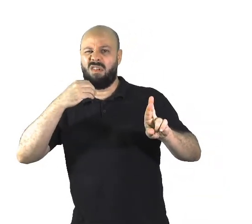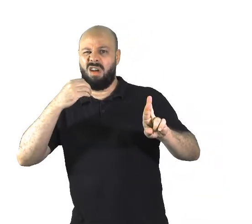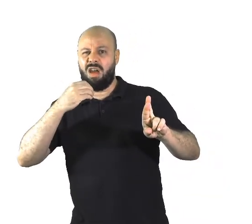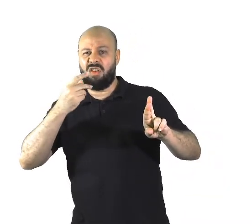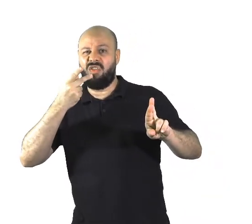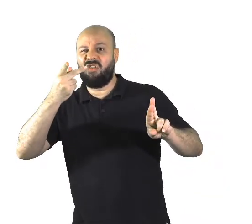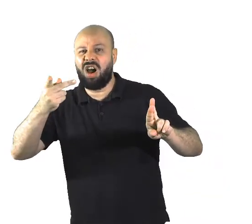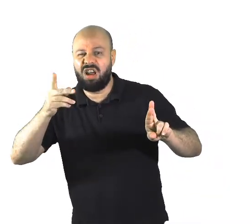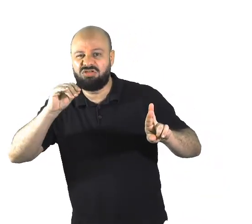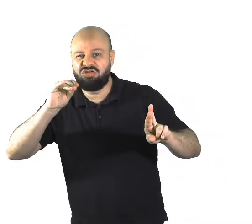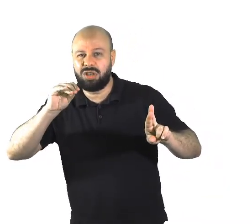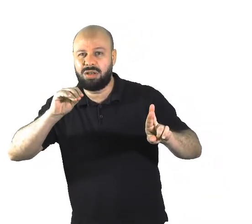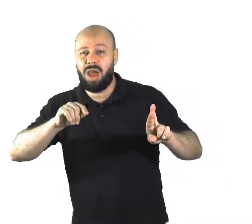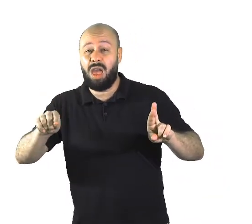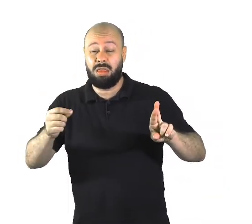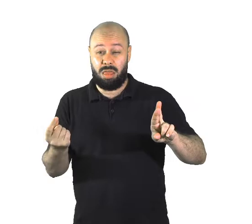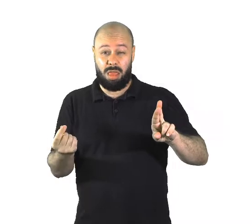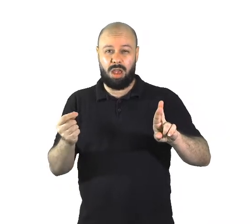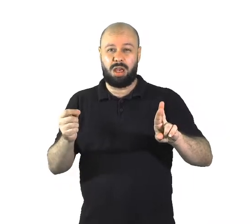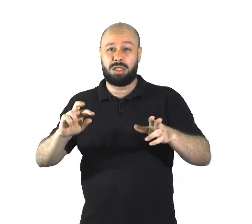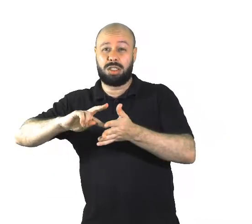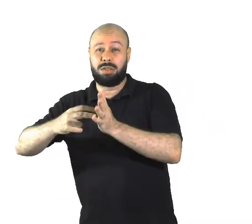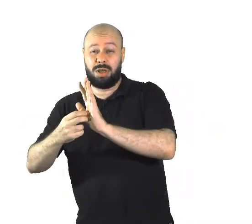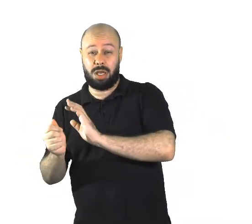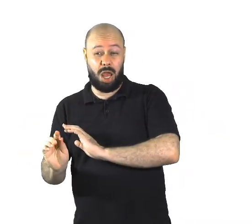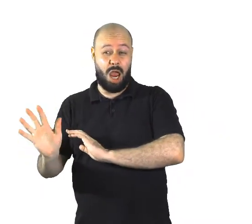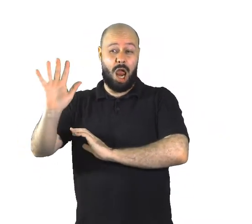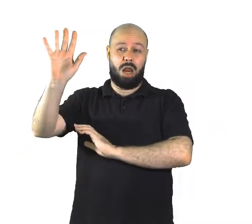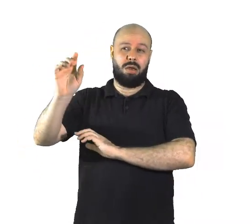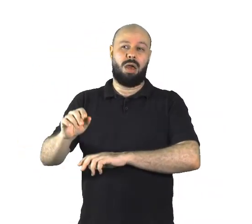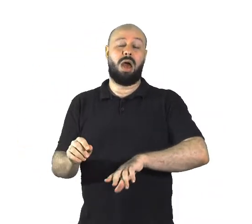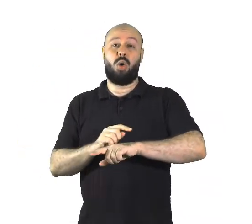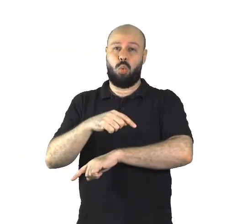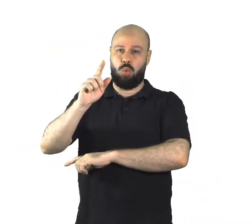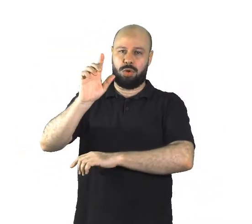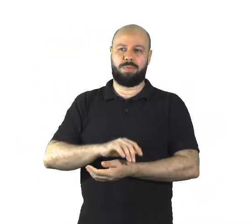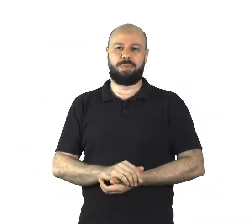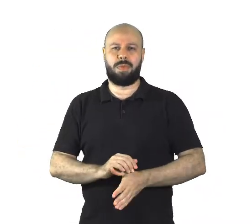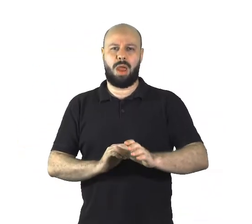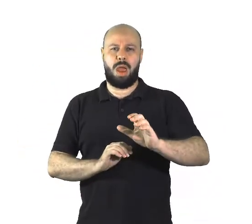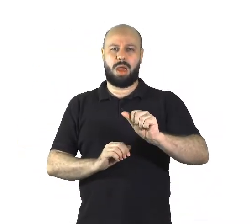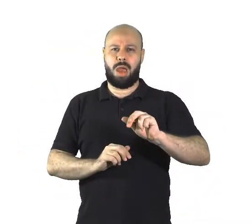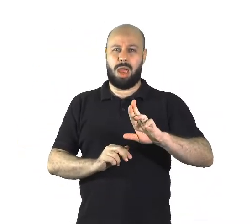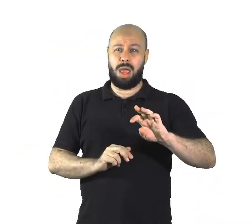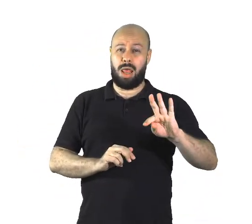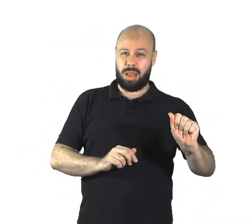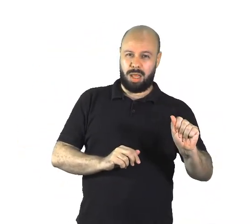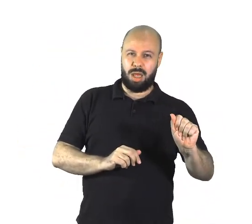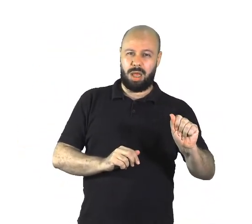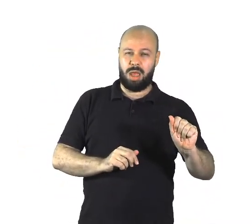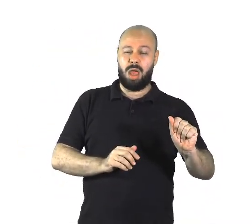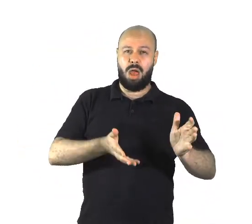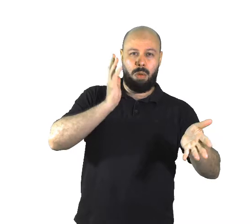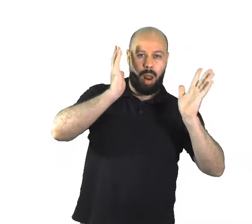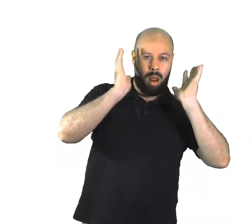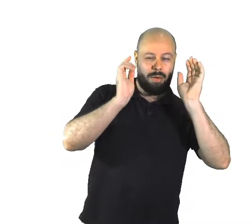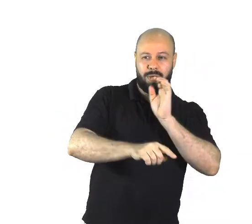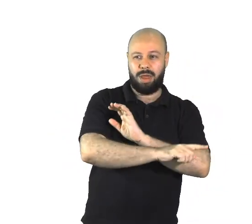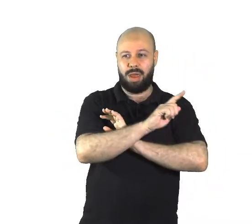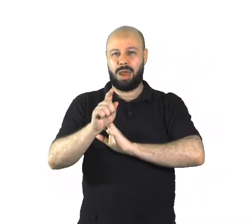Caro. Ele estava sozinho, sem força, ó. Carreta, aquele carro grande, caminhão grande, e careta. Viu